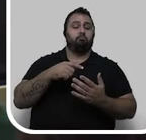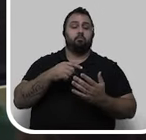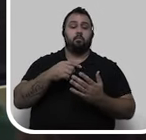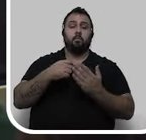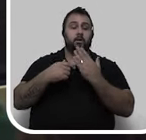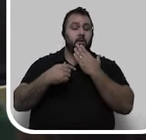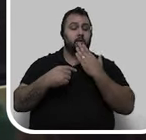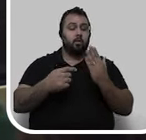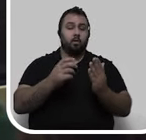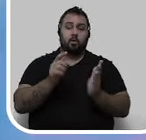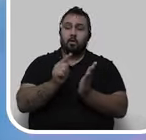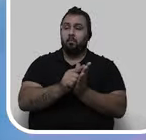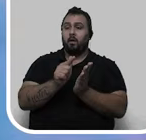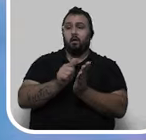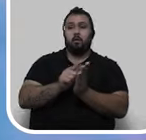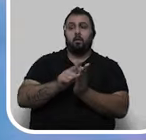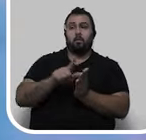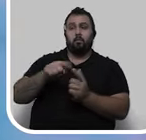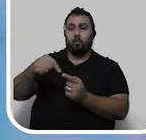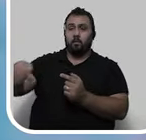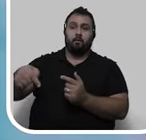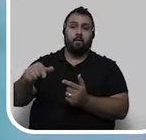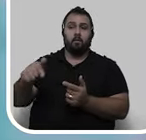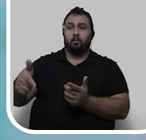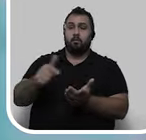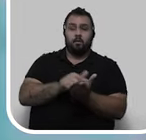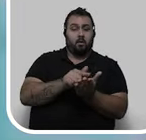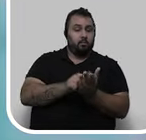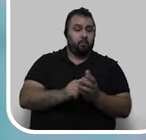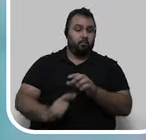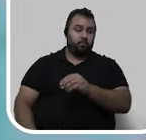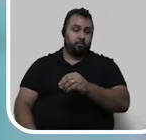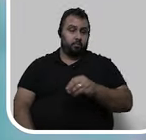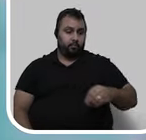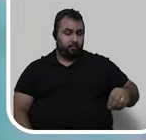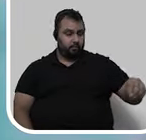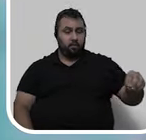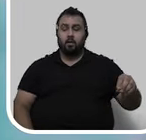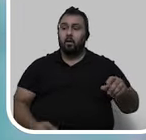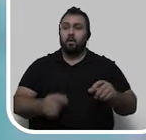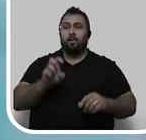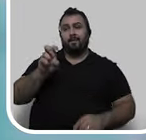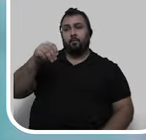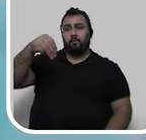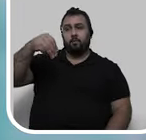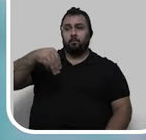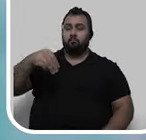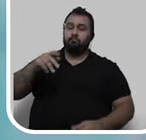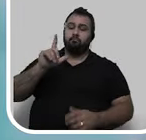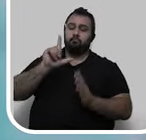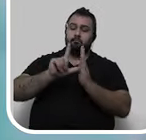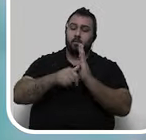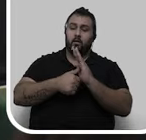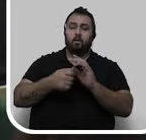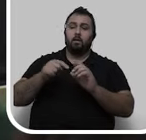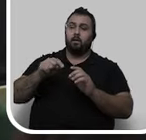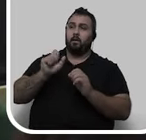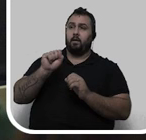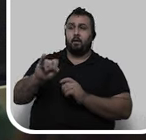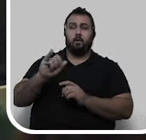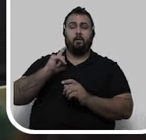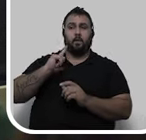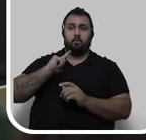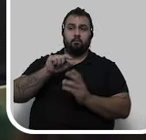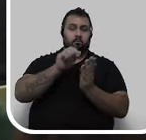E provavelmente você vai receber seu prato com 5 minutos de atraso versus ele ter impresso usando o sistema lá na cozinha. A empresa